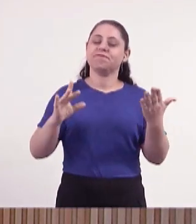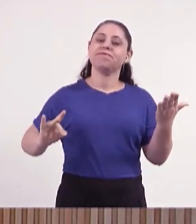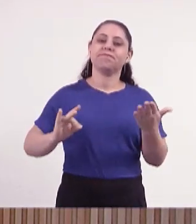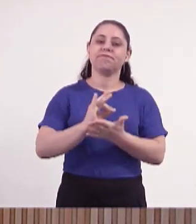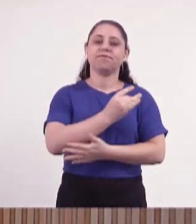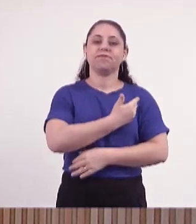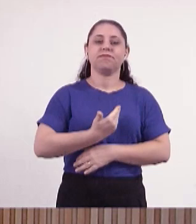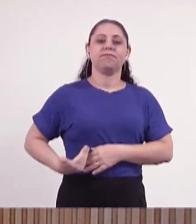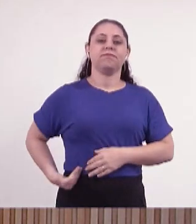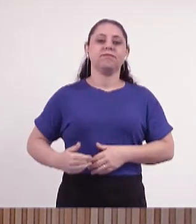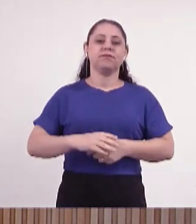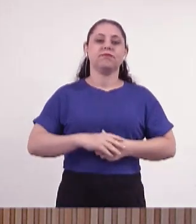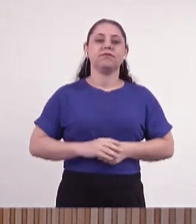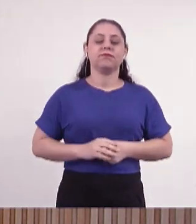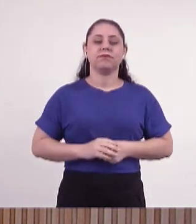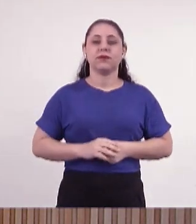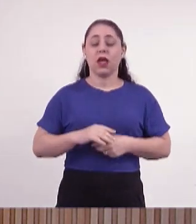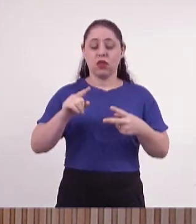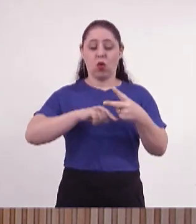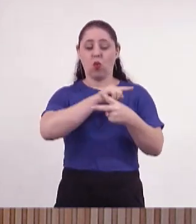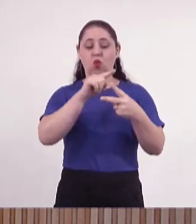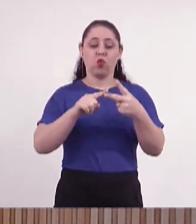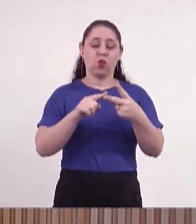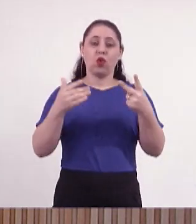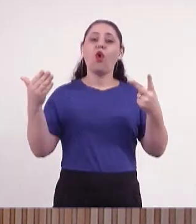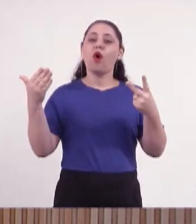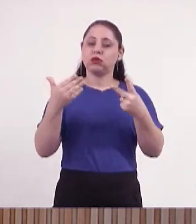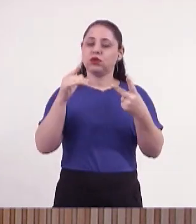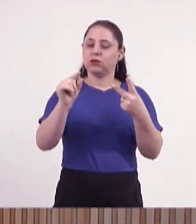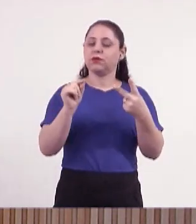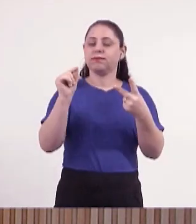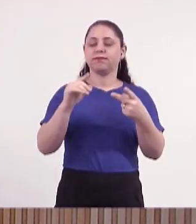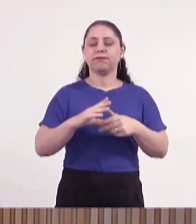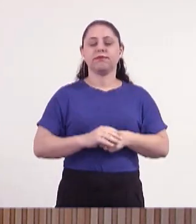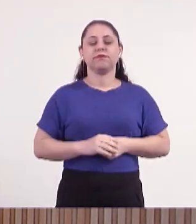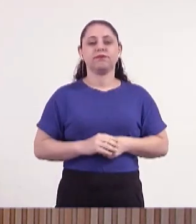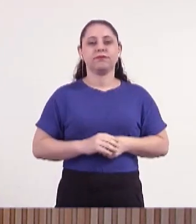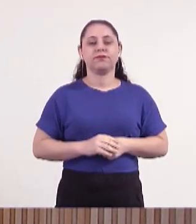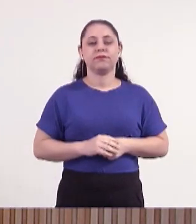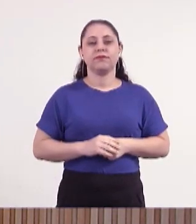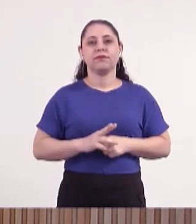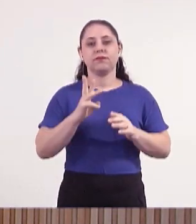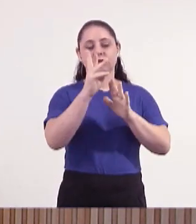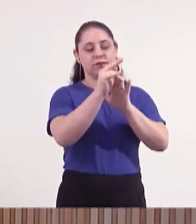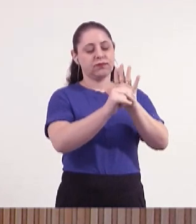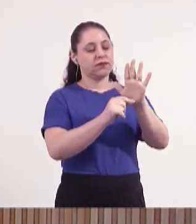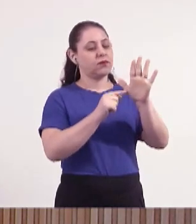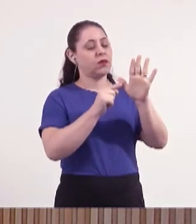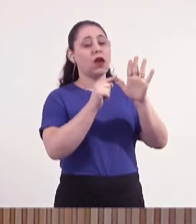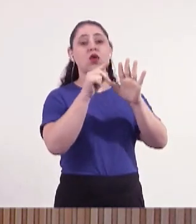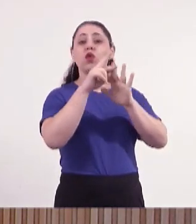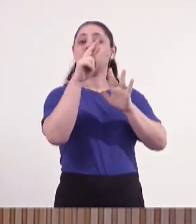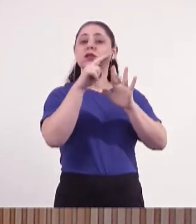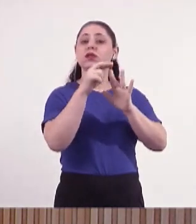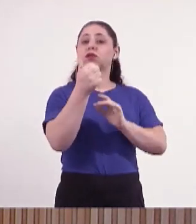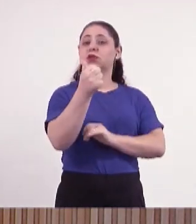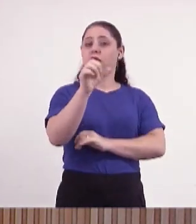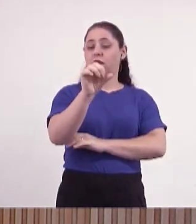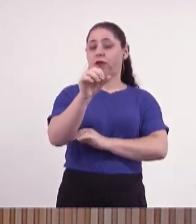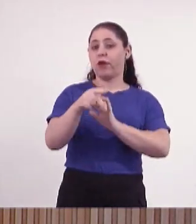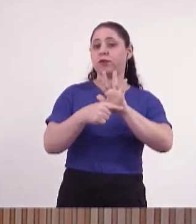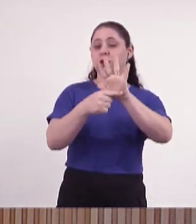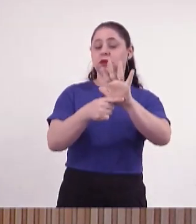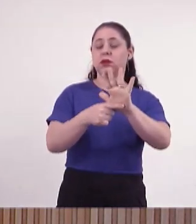para a sanção do governador. Segundo item da pauta de hoje, projeto de resolução de número 19, apresentado